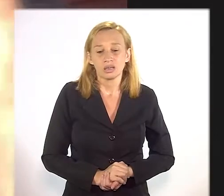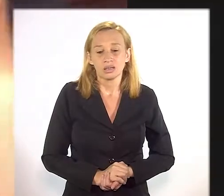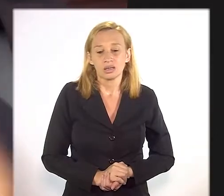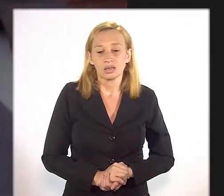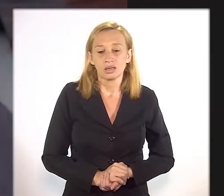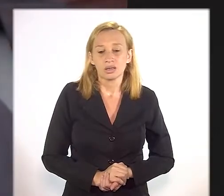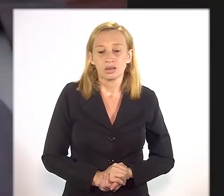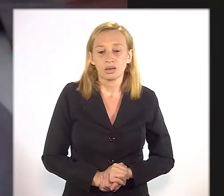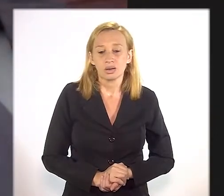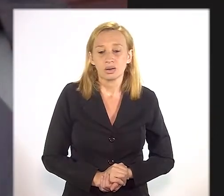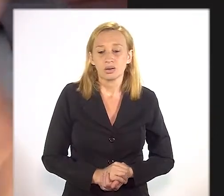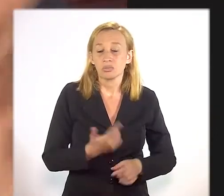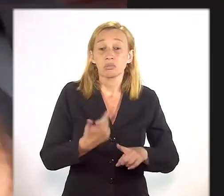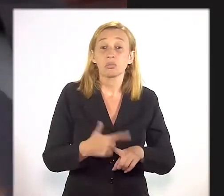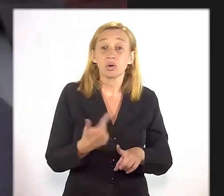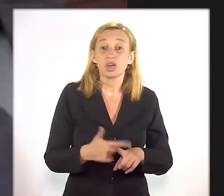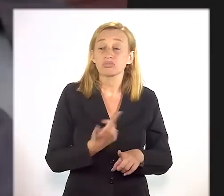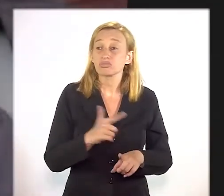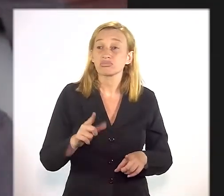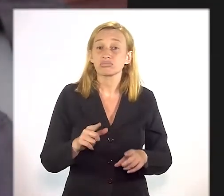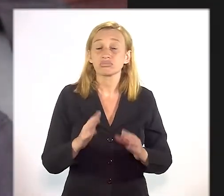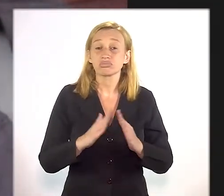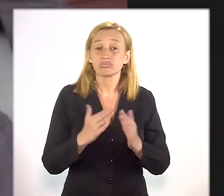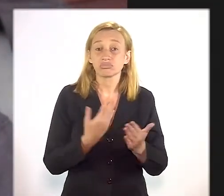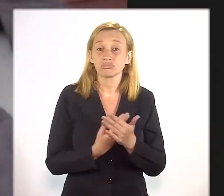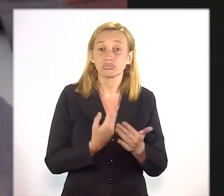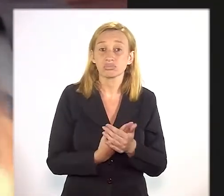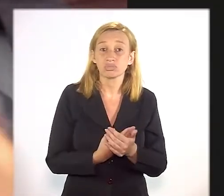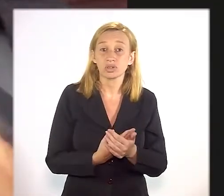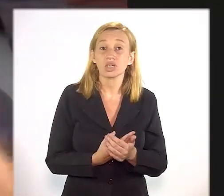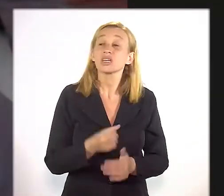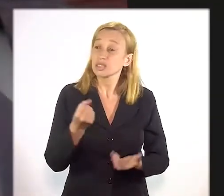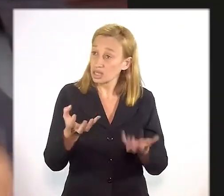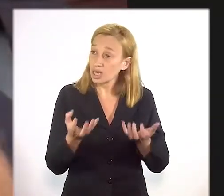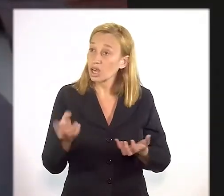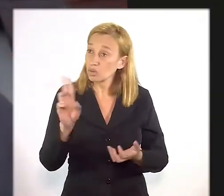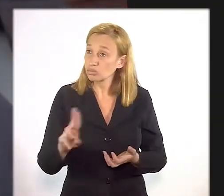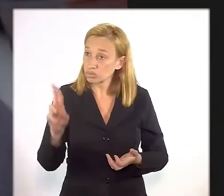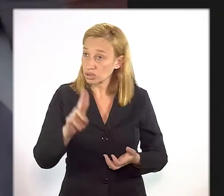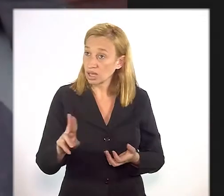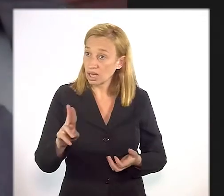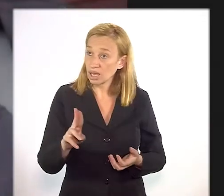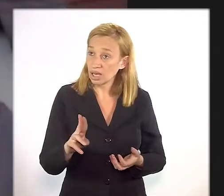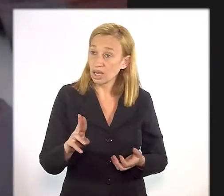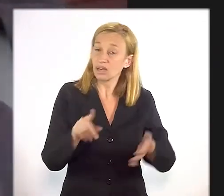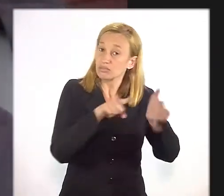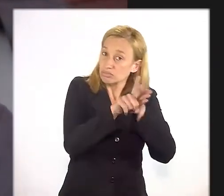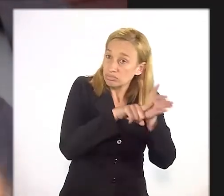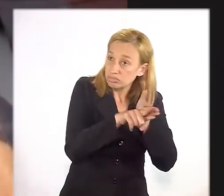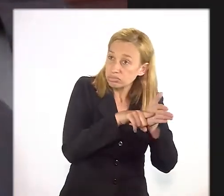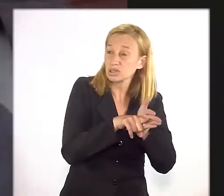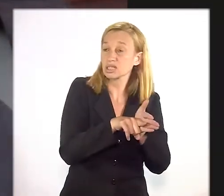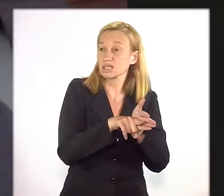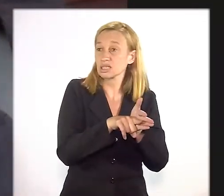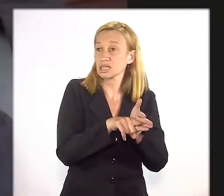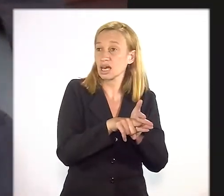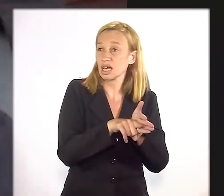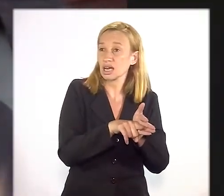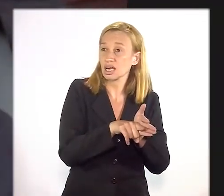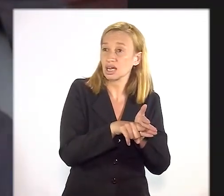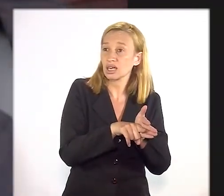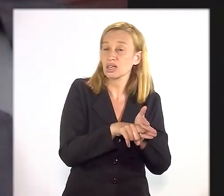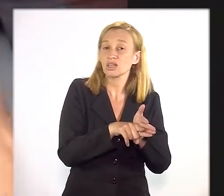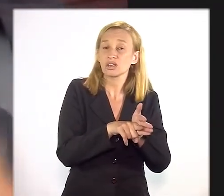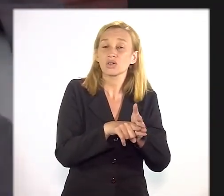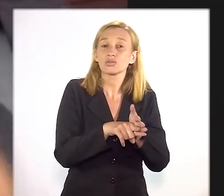Aliás, não conheces. Então, porquê é que tens de ter aula sobre a raiz quadrada? Se tu quiseres utilizar a raiz quadrada, se souberes pesquisar, se souberes